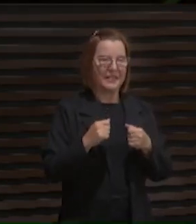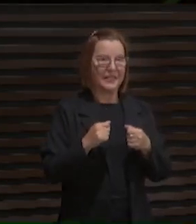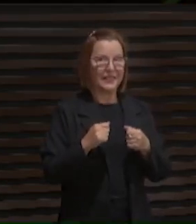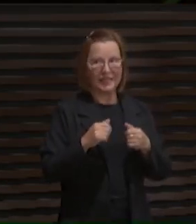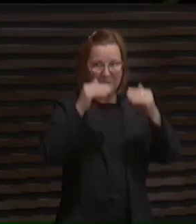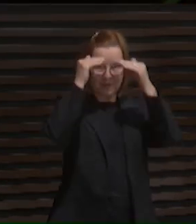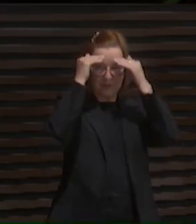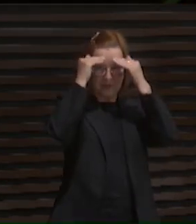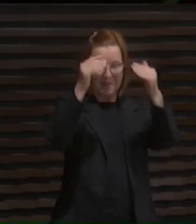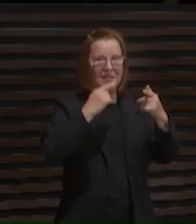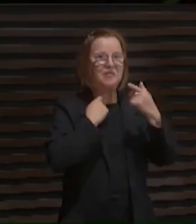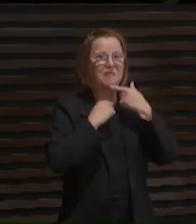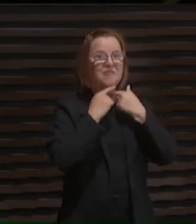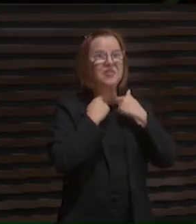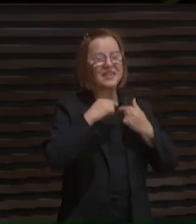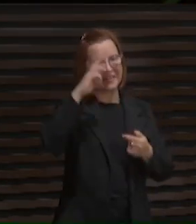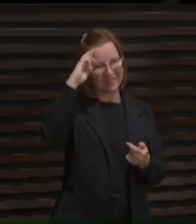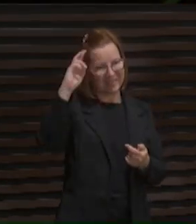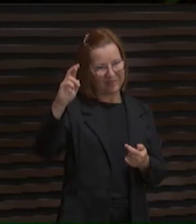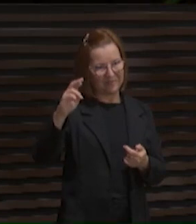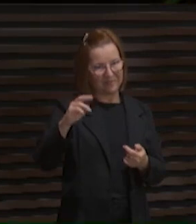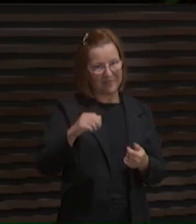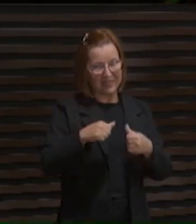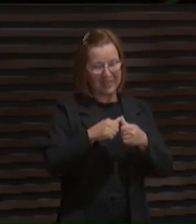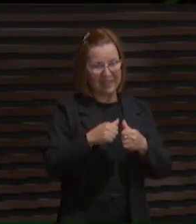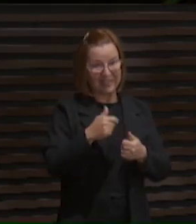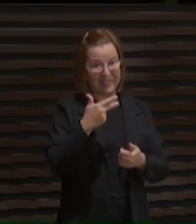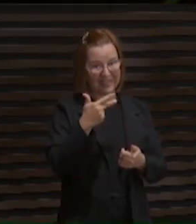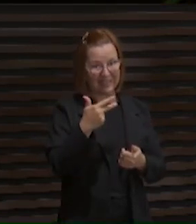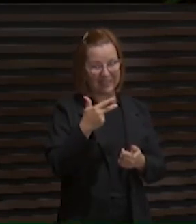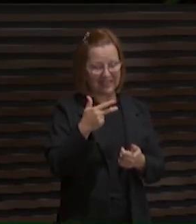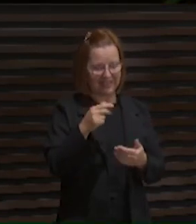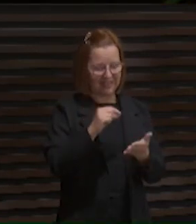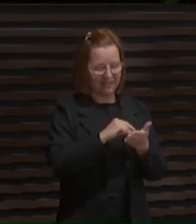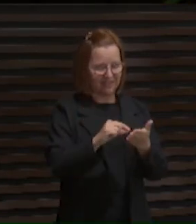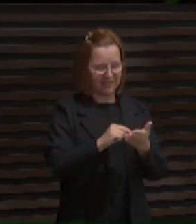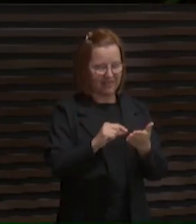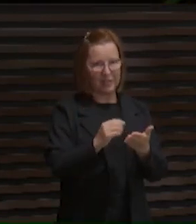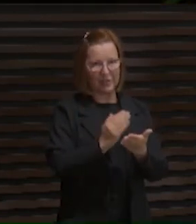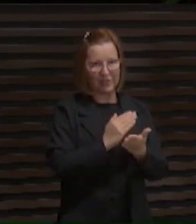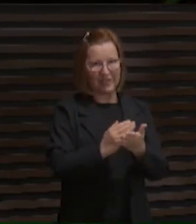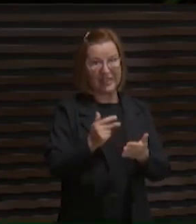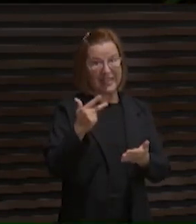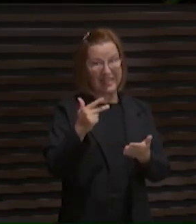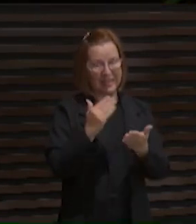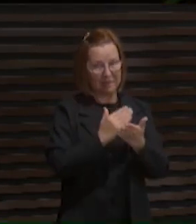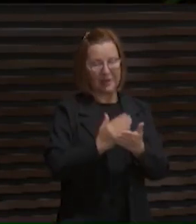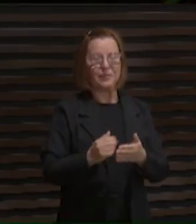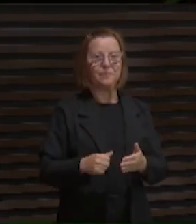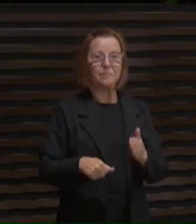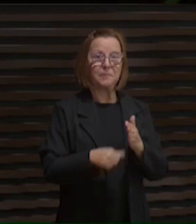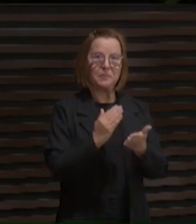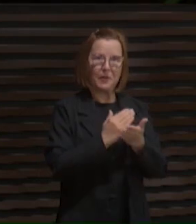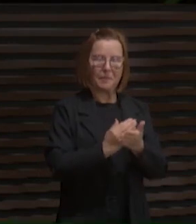3 versículos, eles podem ser divididos em 3 partes. A primeira parte são 2